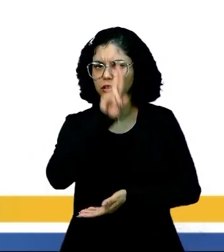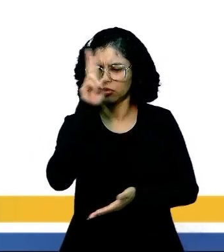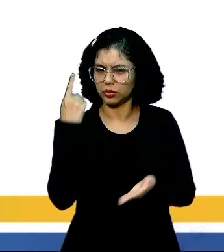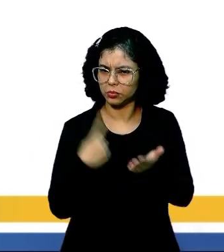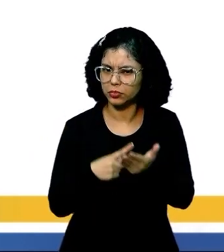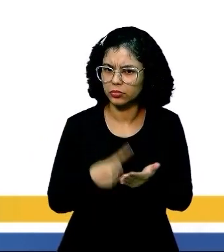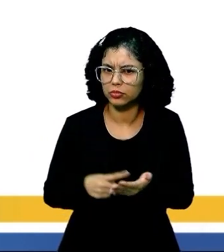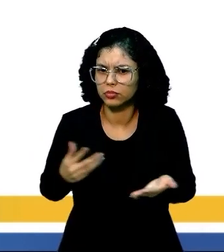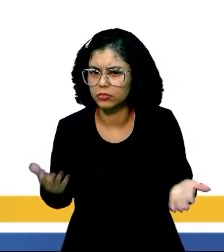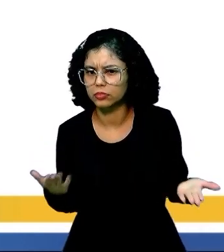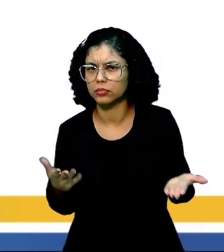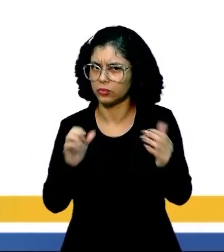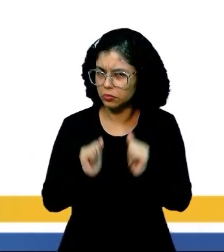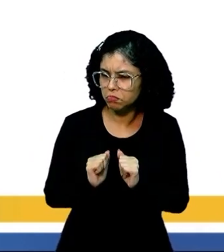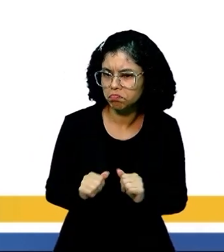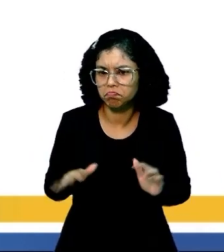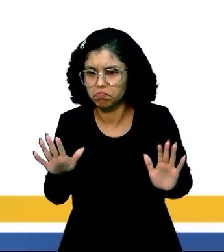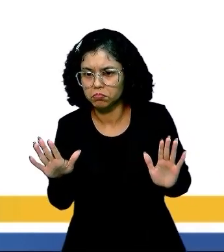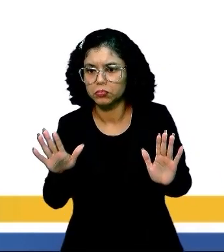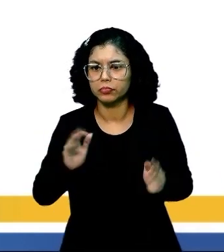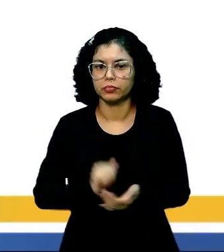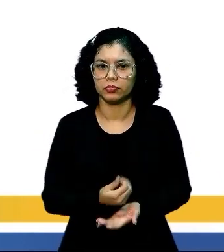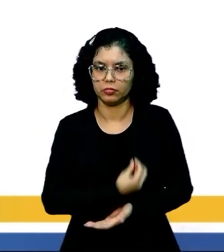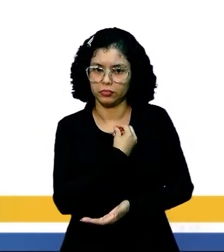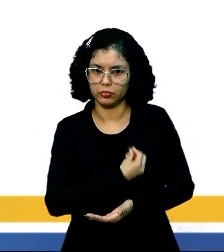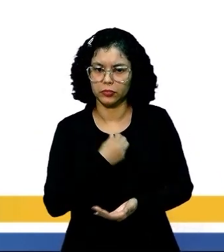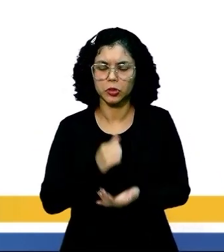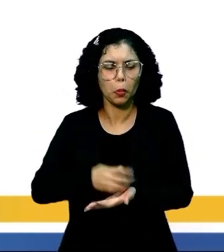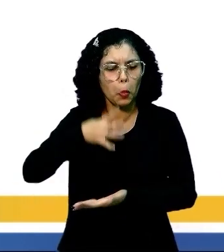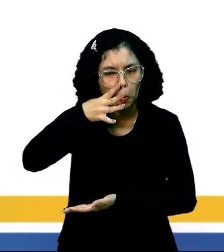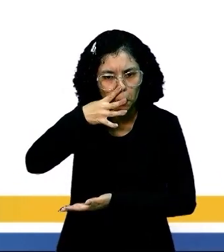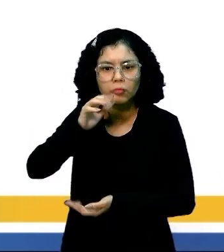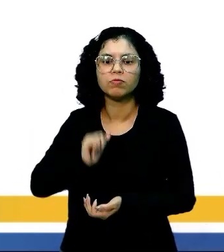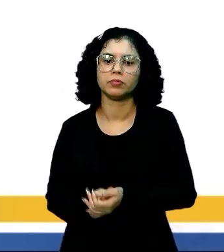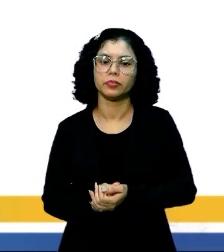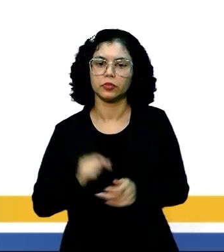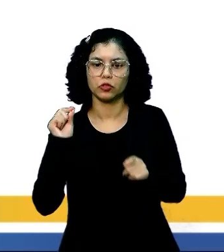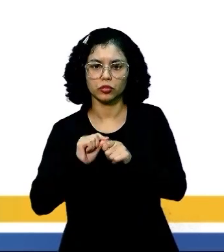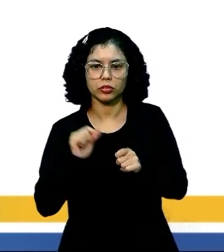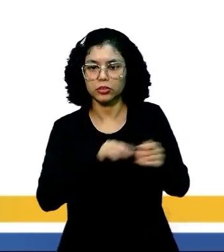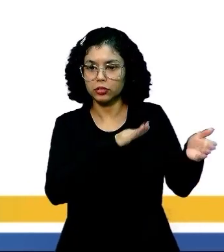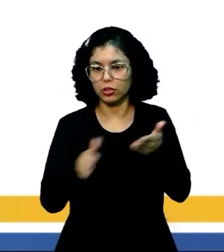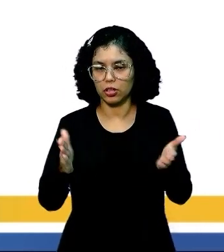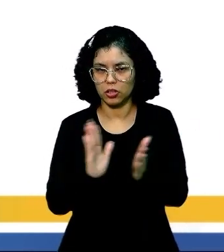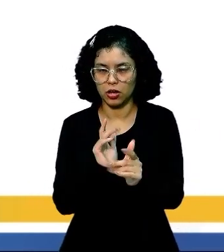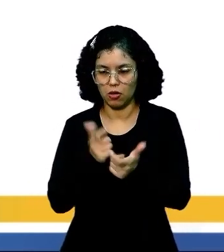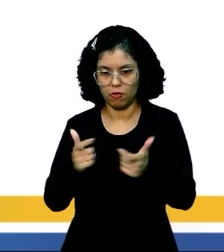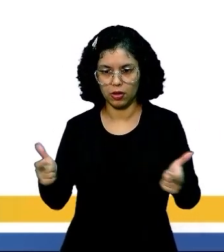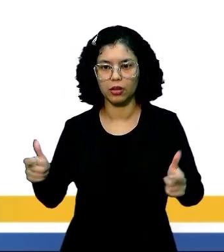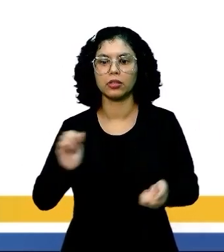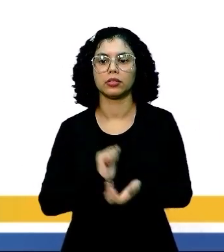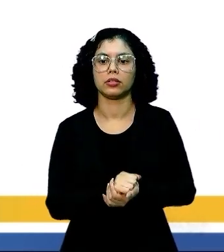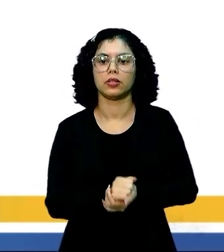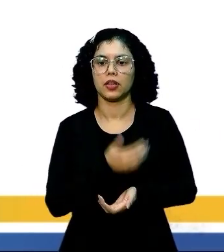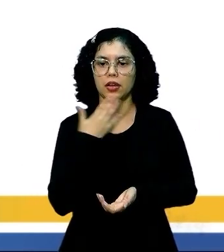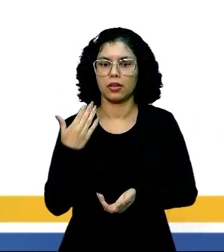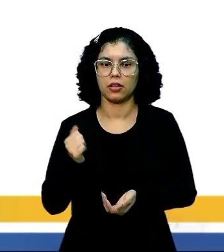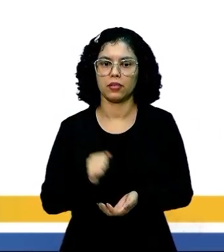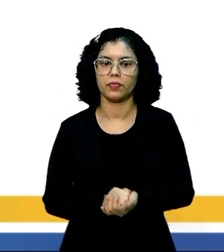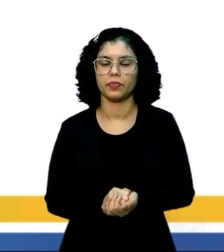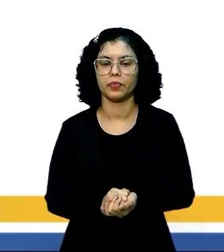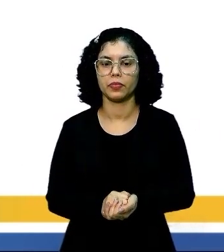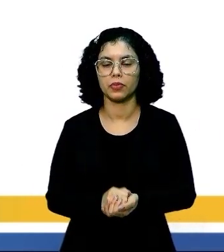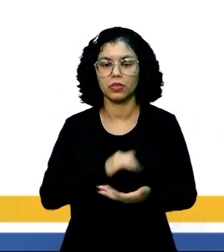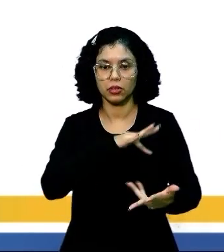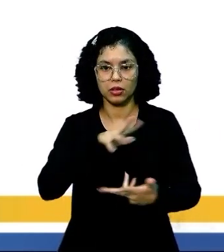na história, pode ser, né? Viveram na vida interessante, formar parte de algo grande, crescer e desarrollar-se e